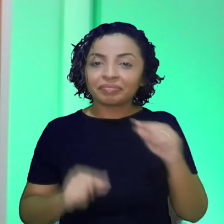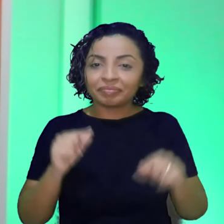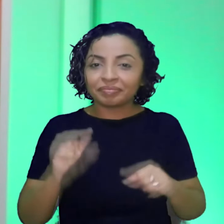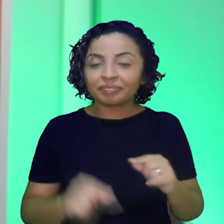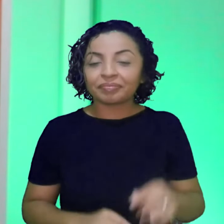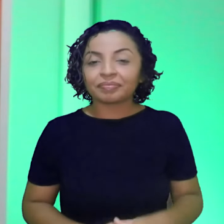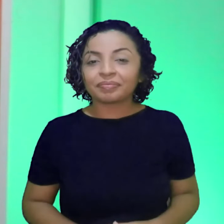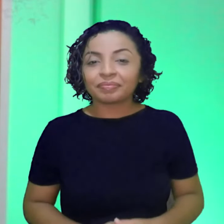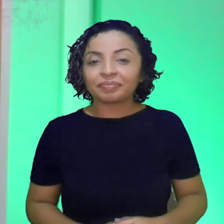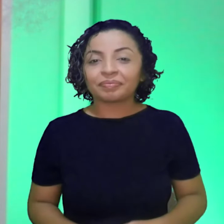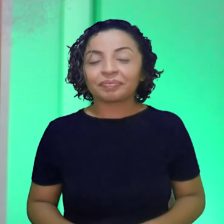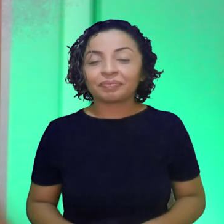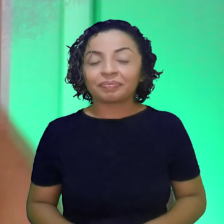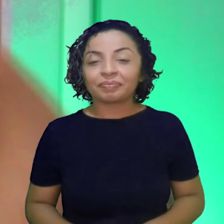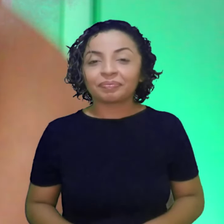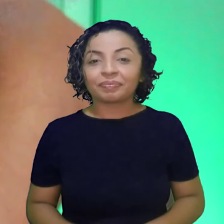temos.